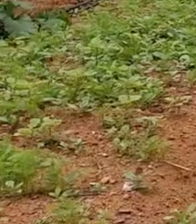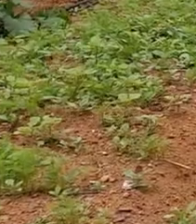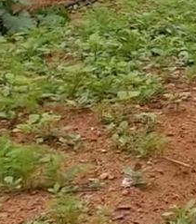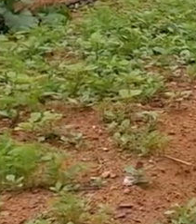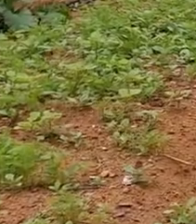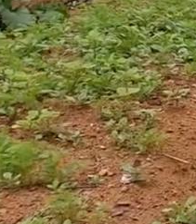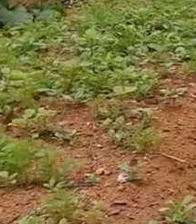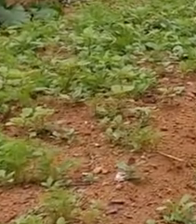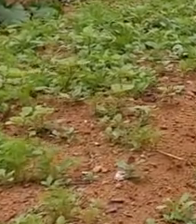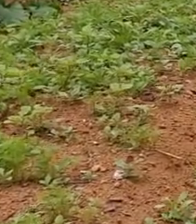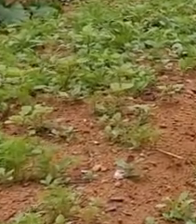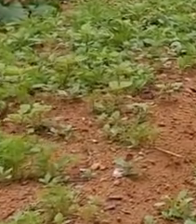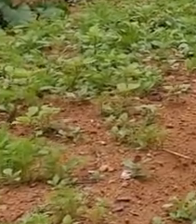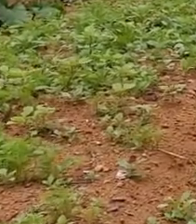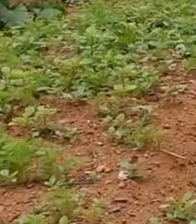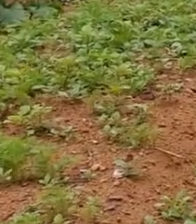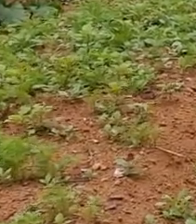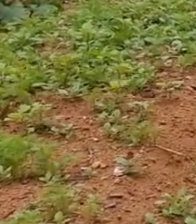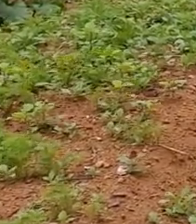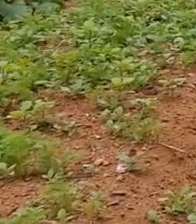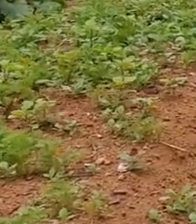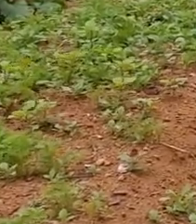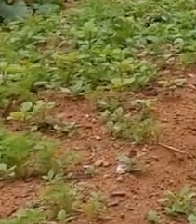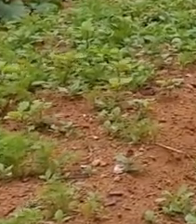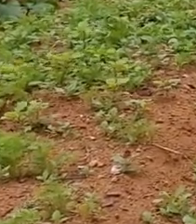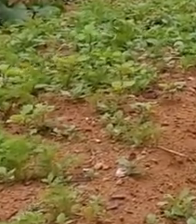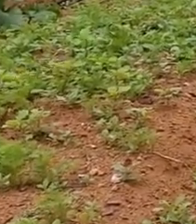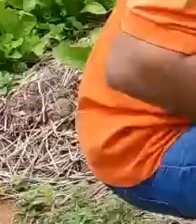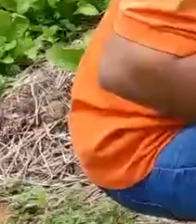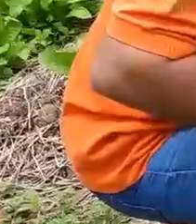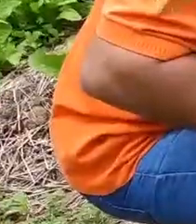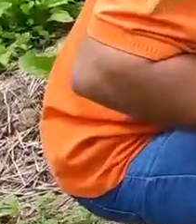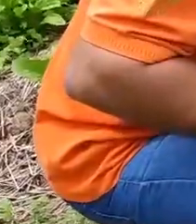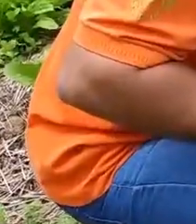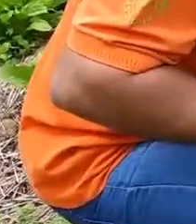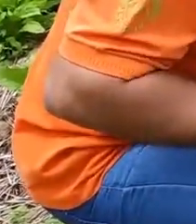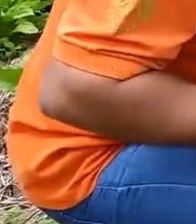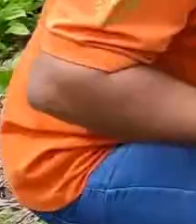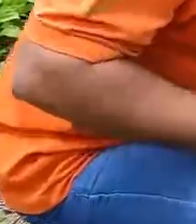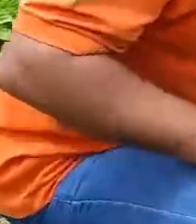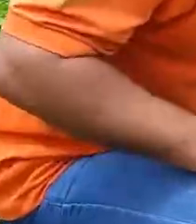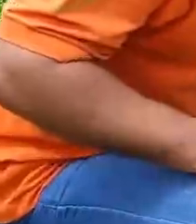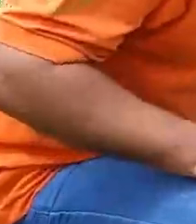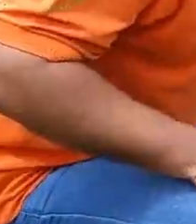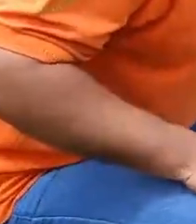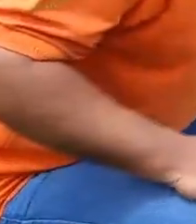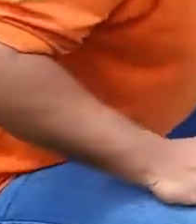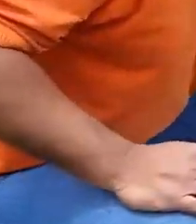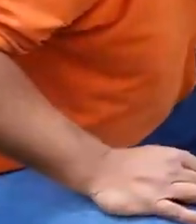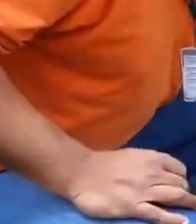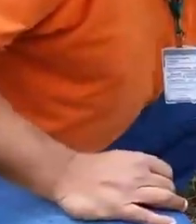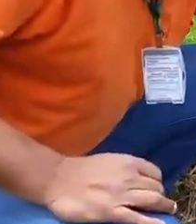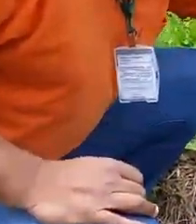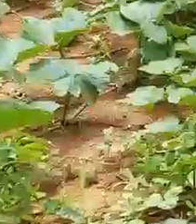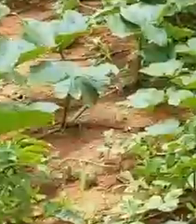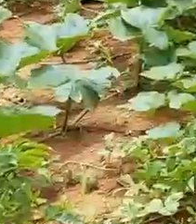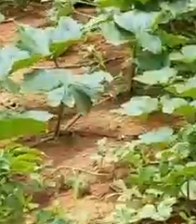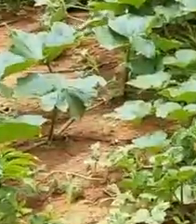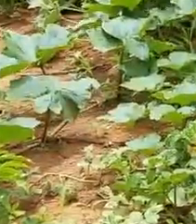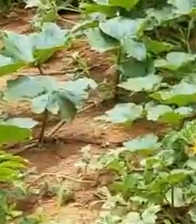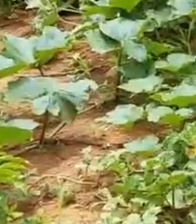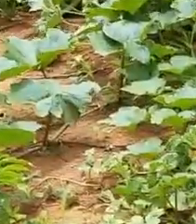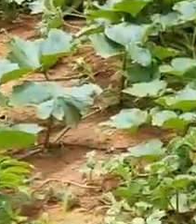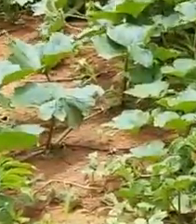na hora de plantar e colher pequenos produtores de todo o país contam com o apoio dos chamados extensionistas